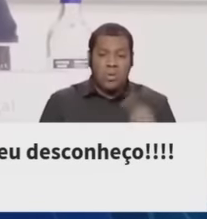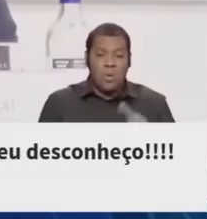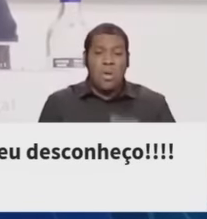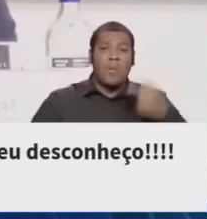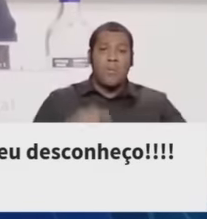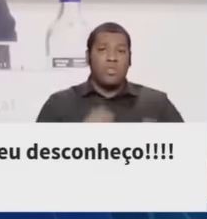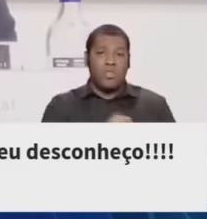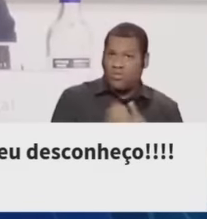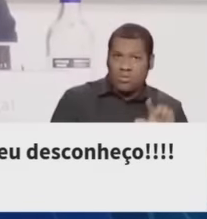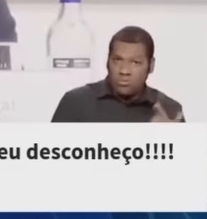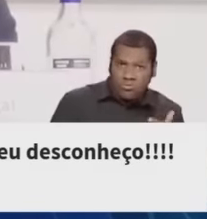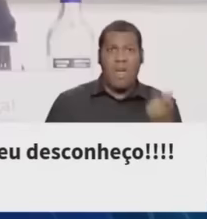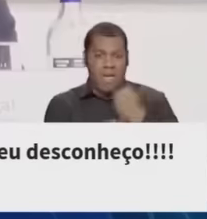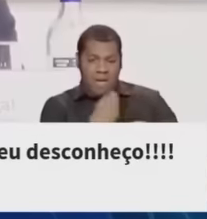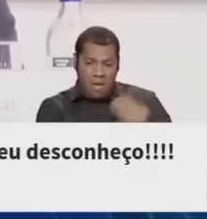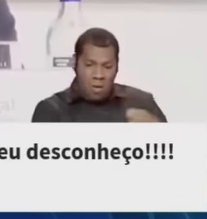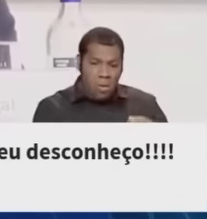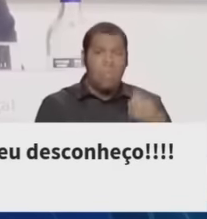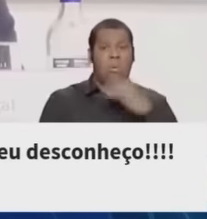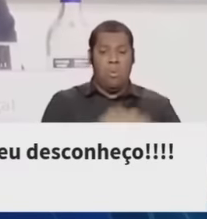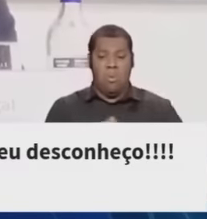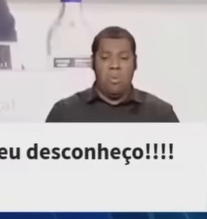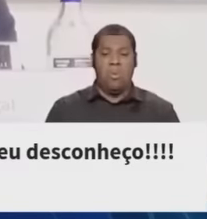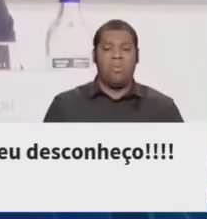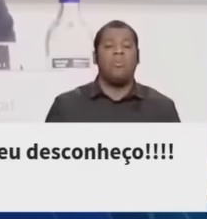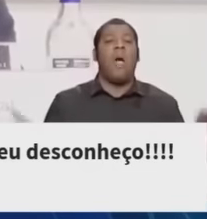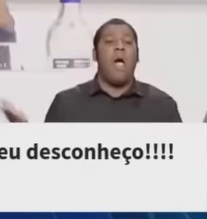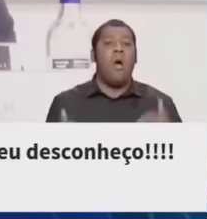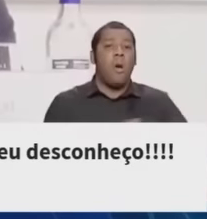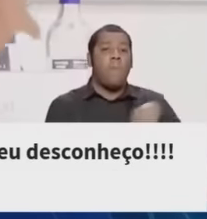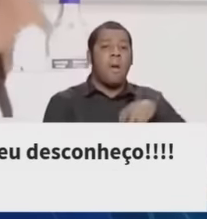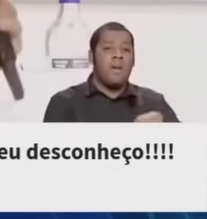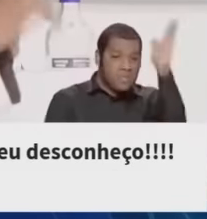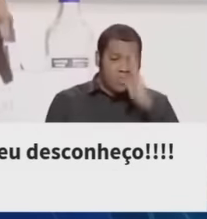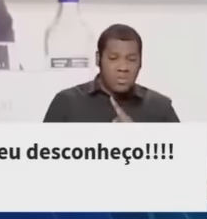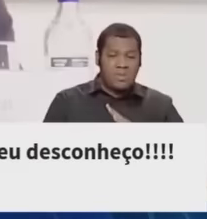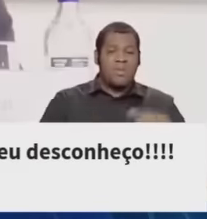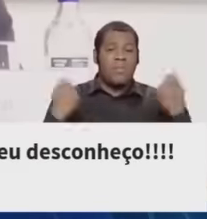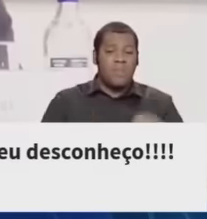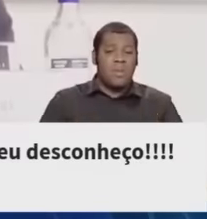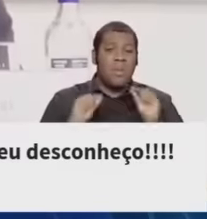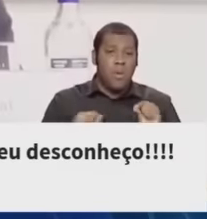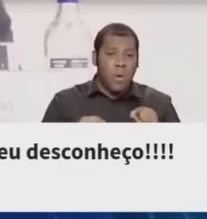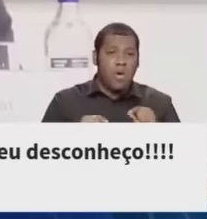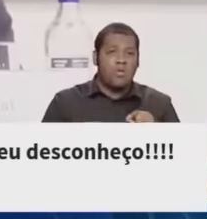pior do ponto de vista econômico. E nós agora temos que fazer tudo o que já tínhamos feito.